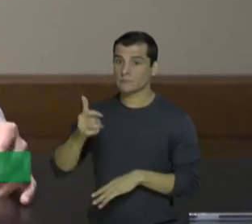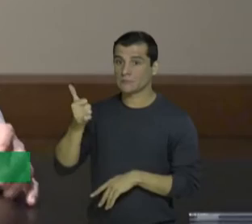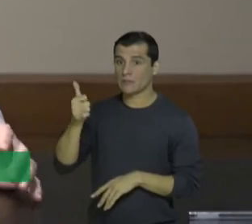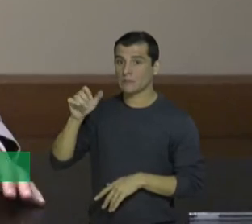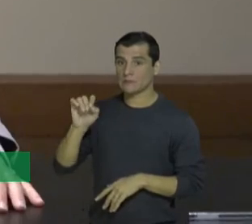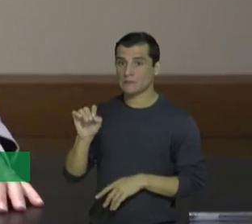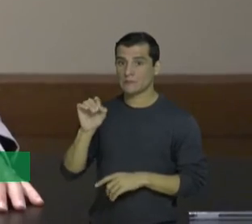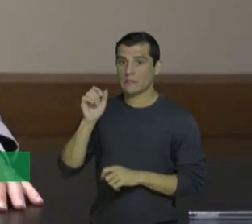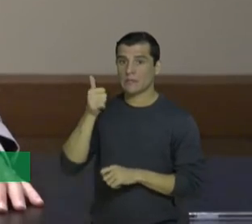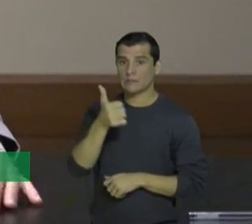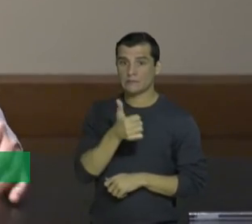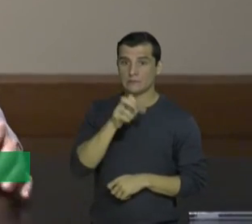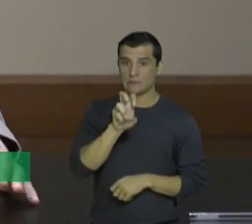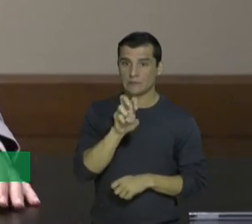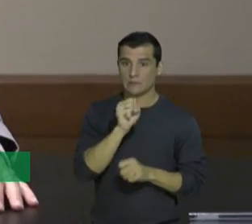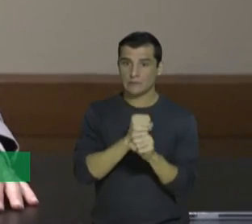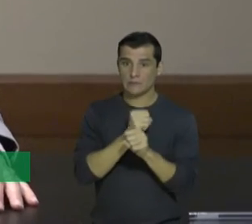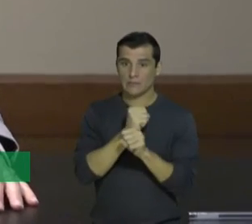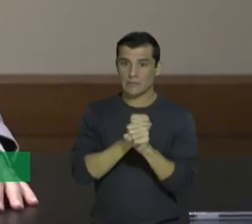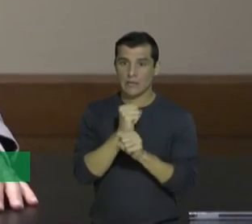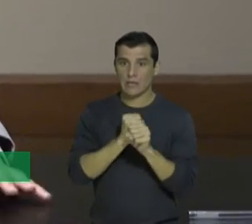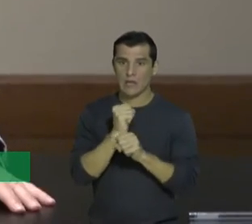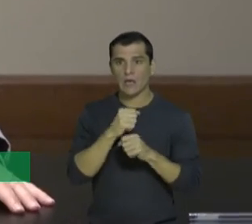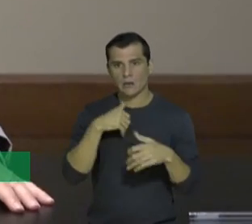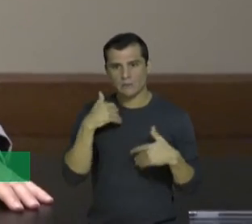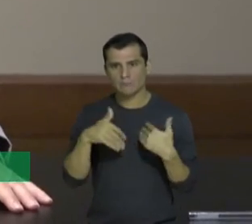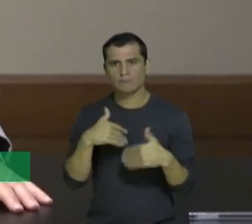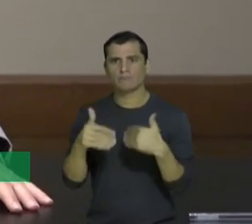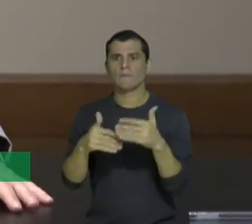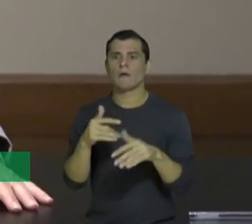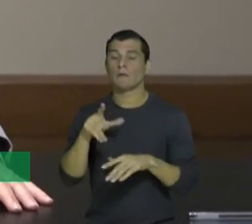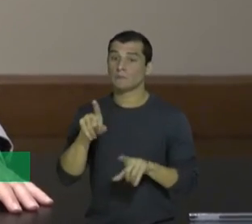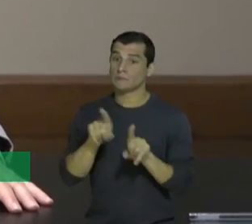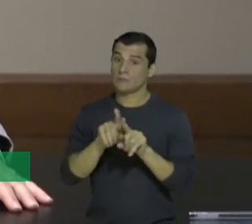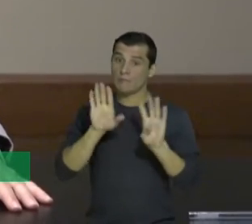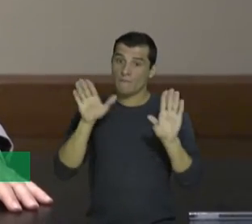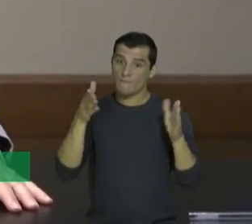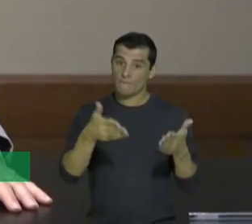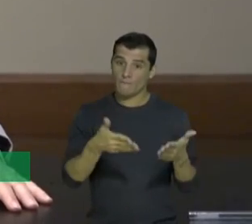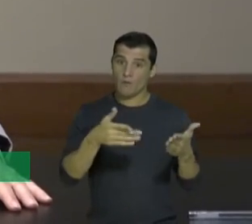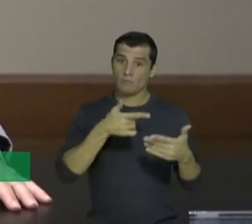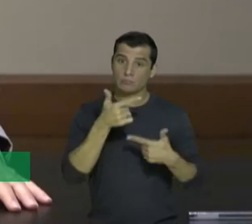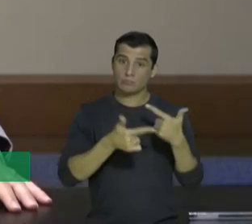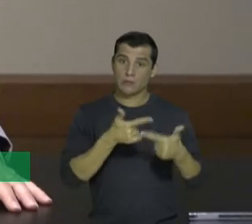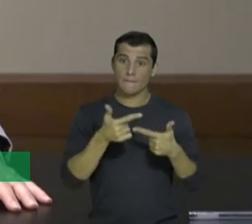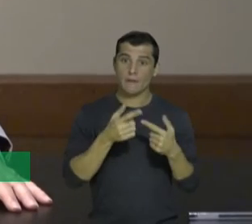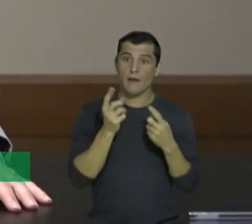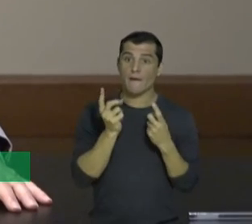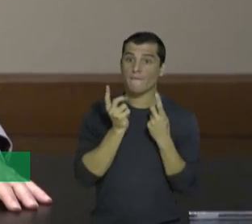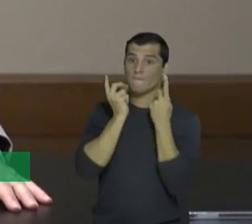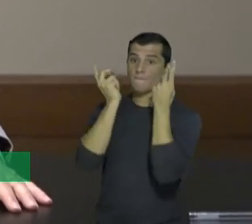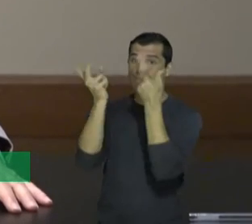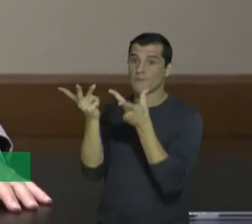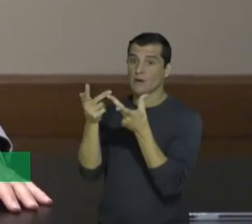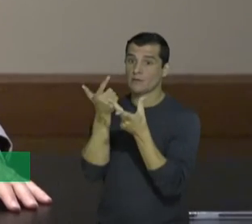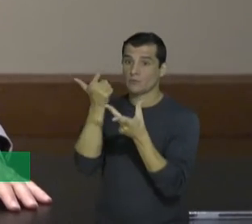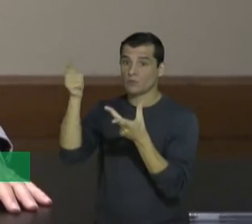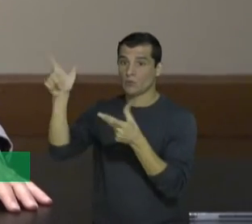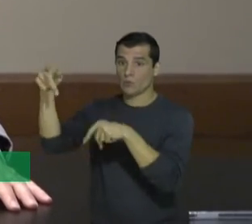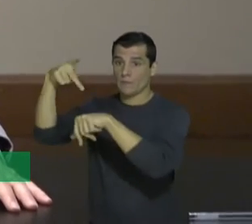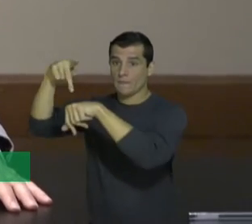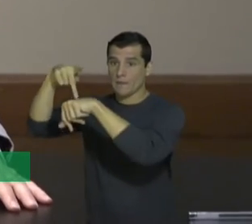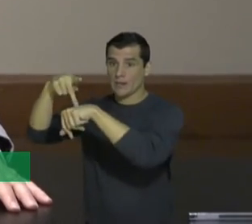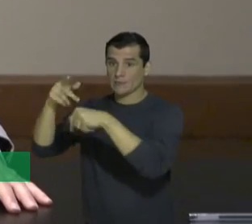e também foi muito focada em trabalhos na área de exportação hoje já